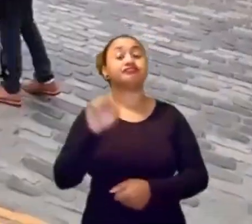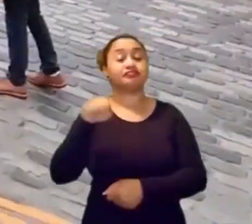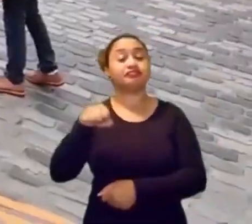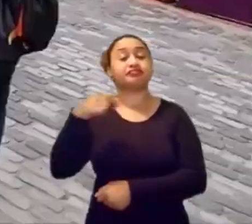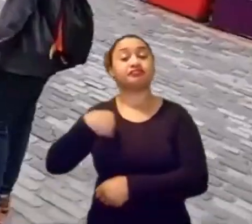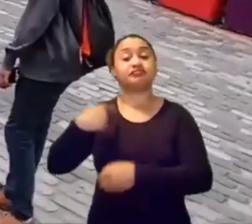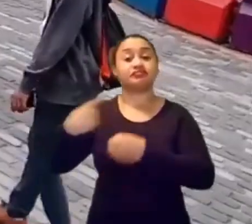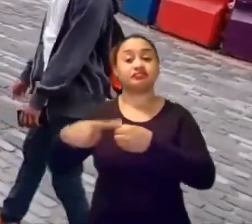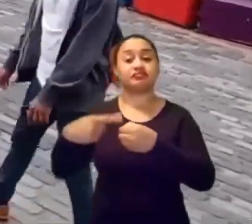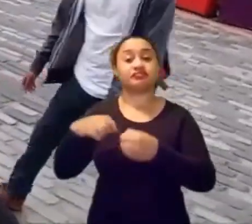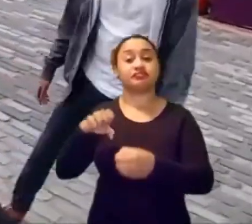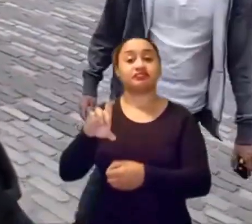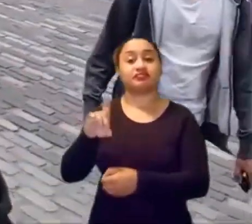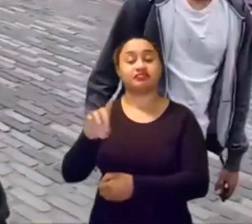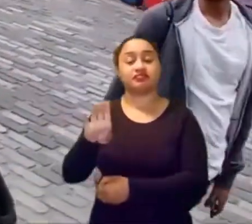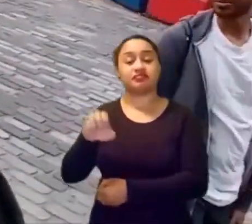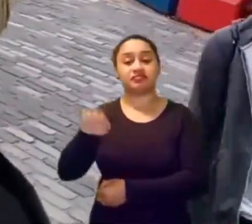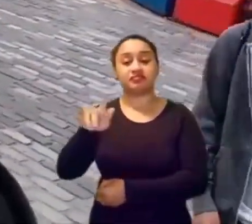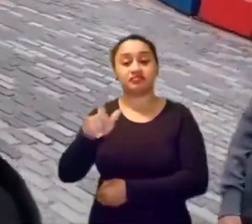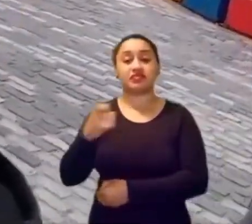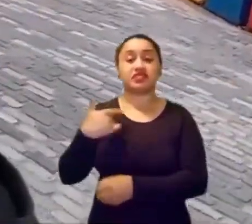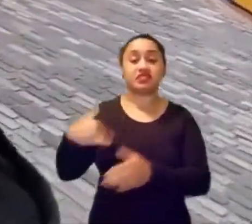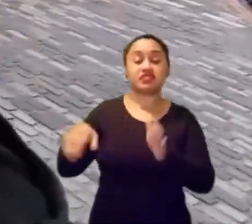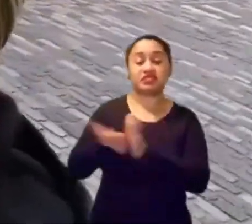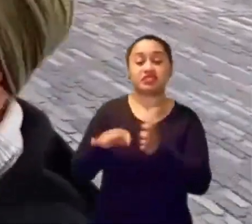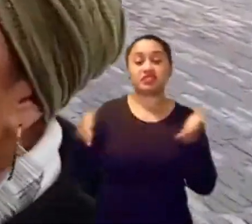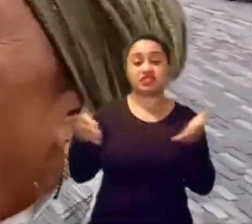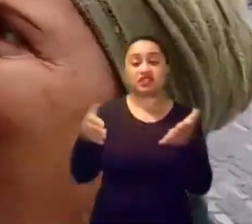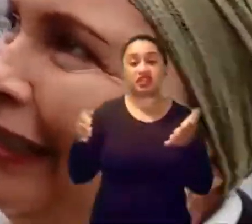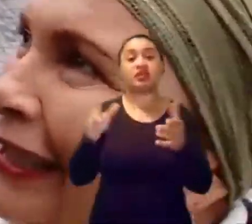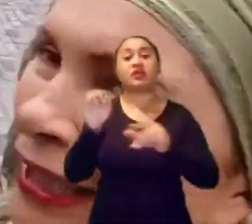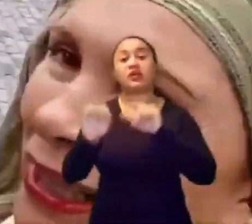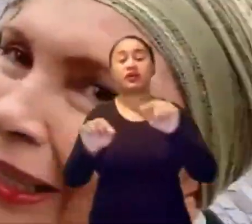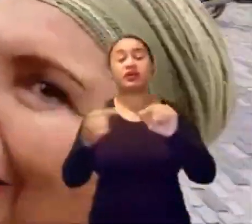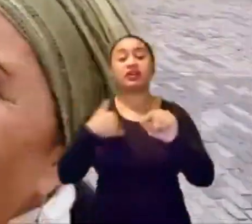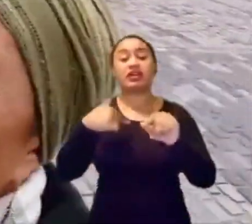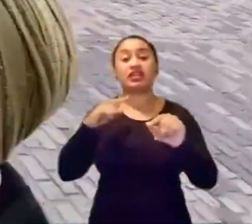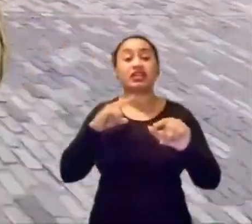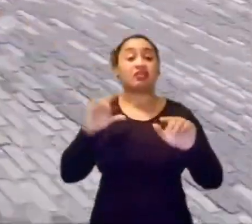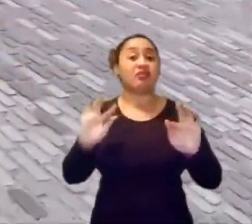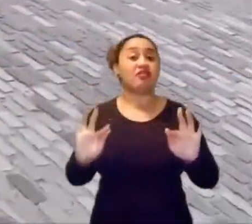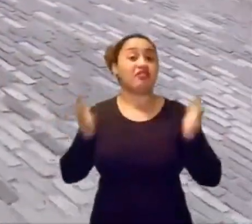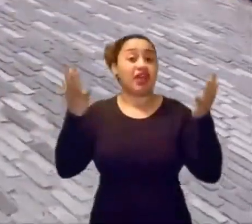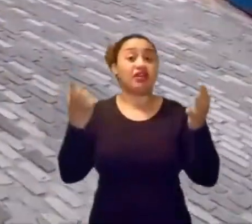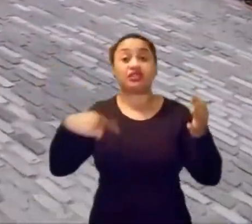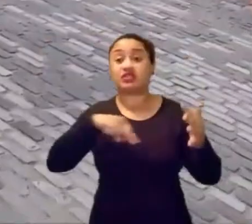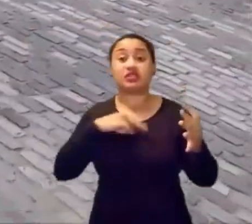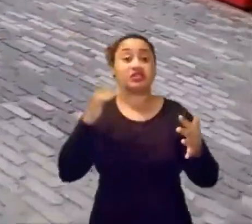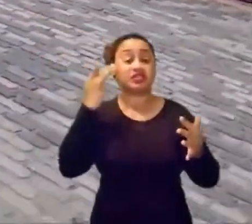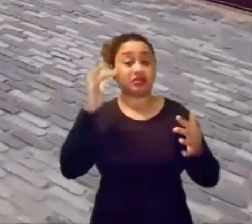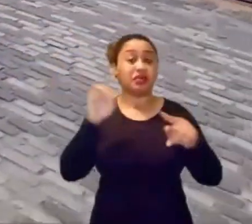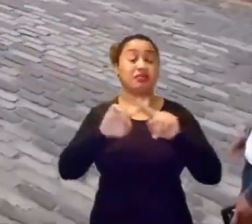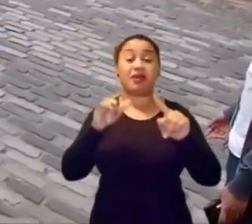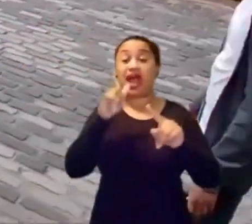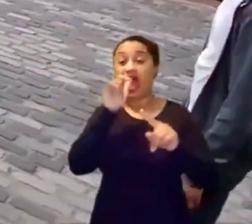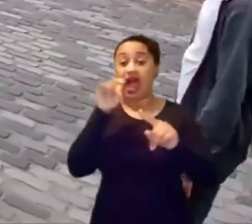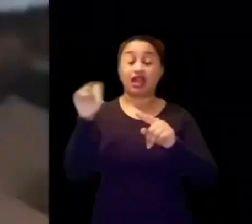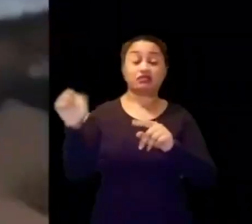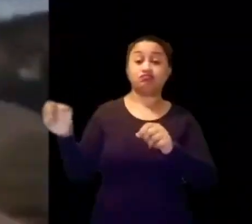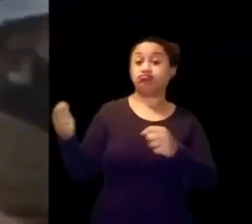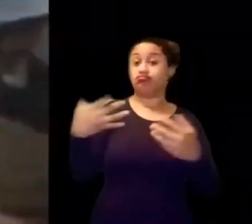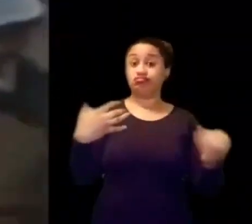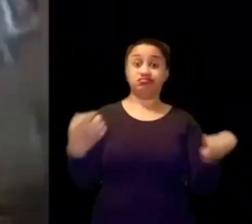aqui em Edimburgo e a gente acabou de chegar. E daí tá ouvindo, tá tendo uma festa que a gente não sabe que nós estamos jogando água na